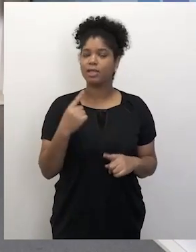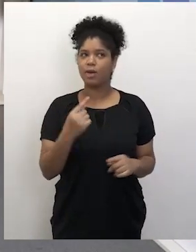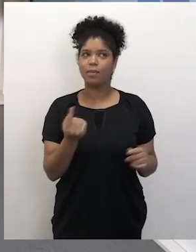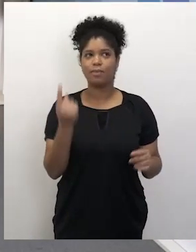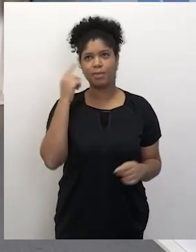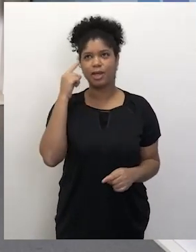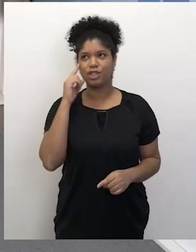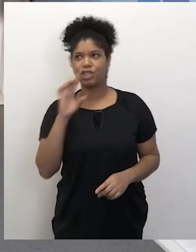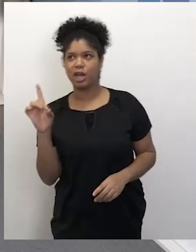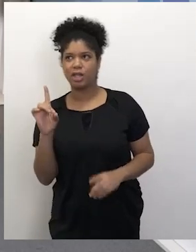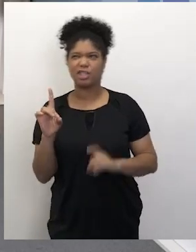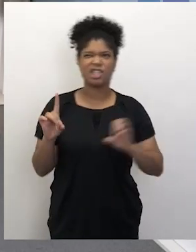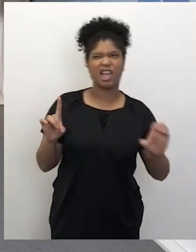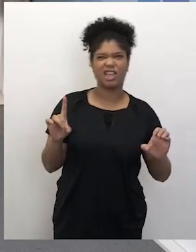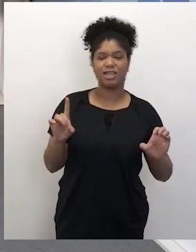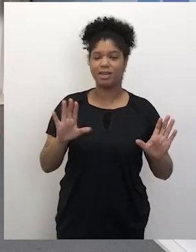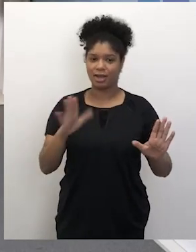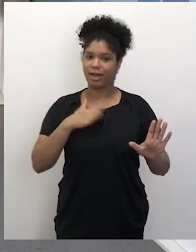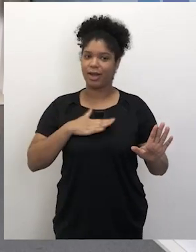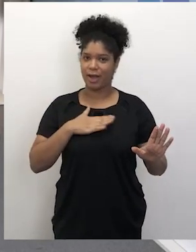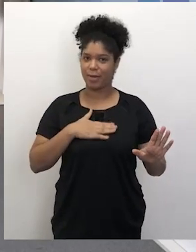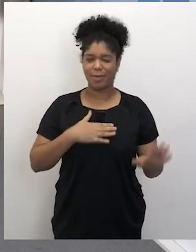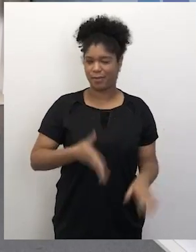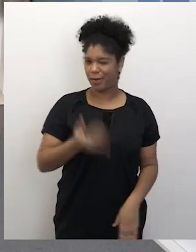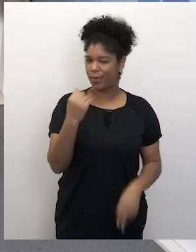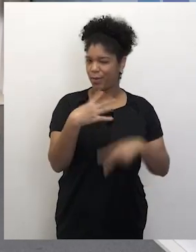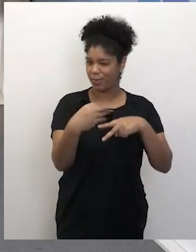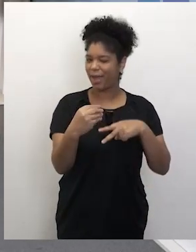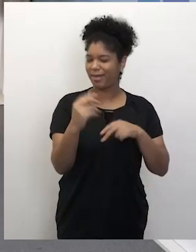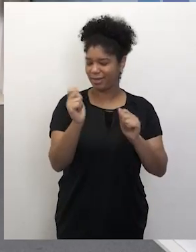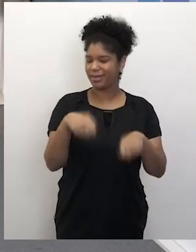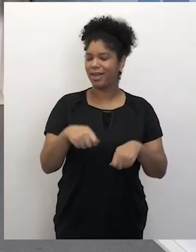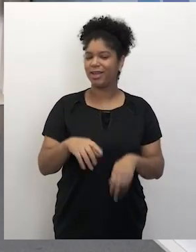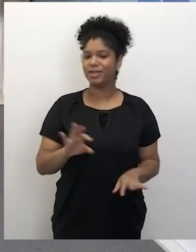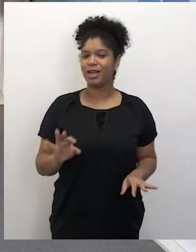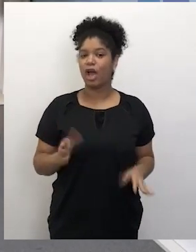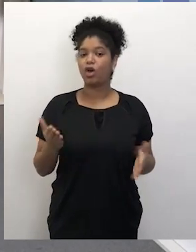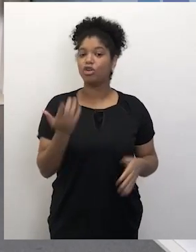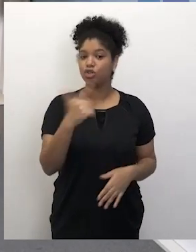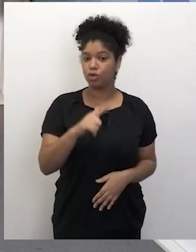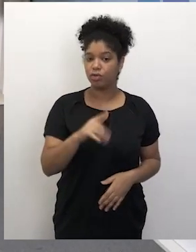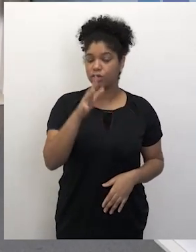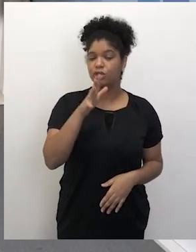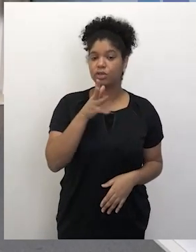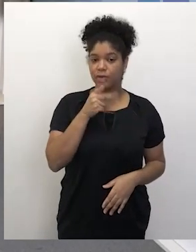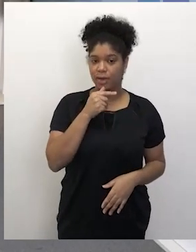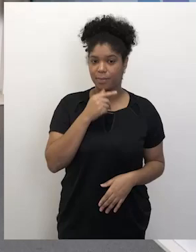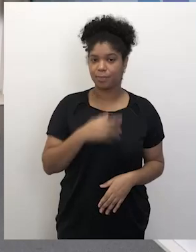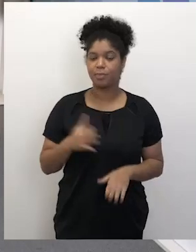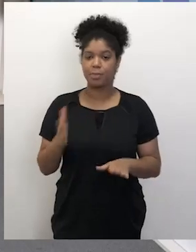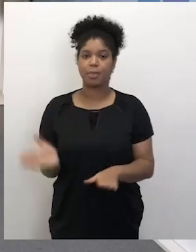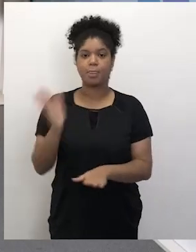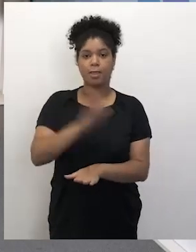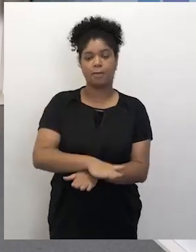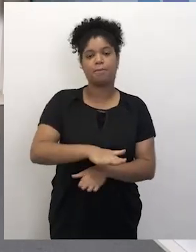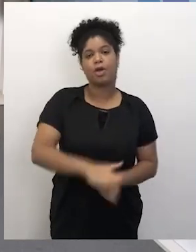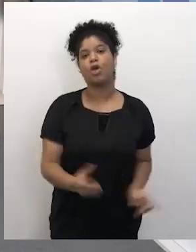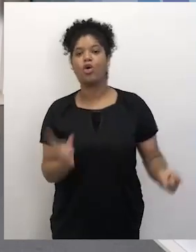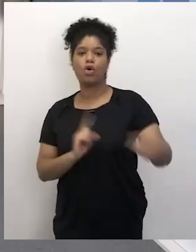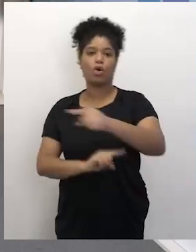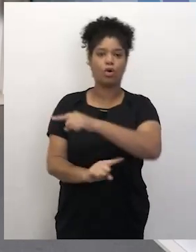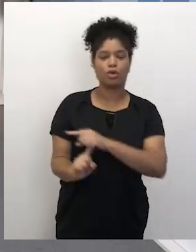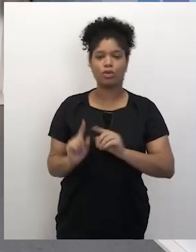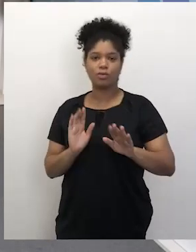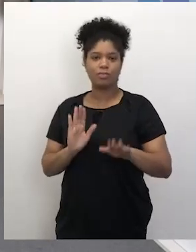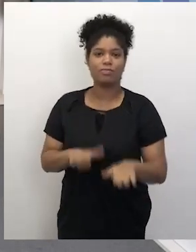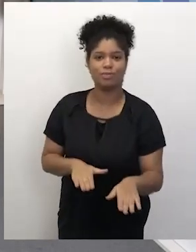tem esse giro. Vem com a gente, que dá certo. Vai dar bom. A última vez jogar. Vamos lá. Então, pisou, girou.